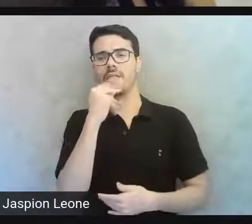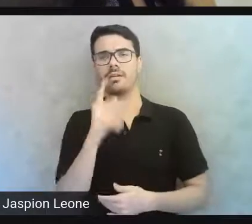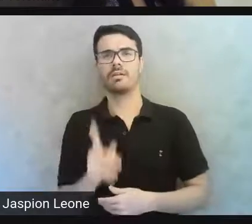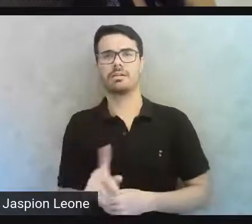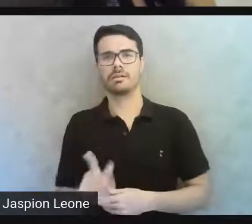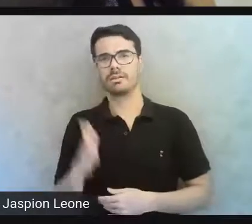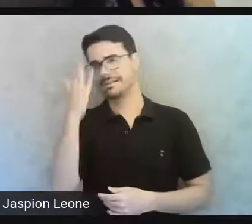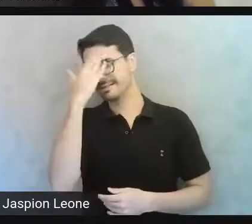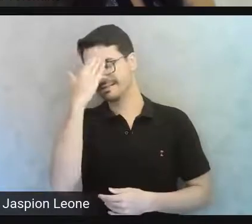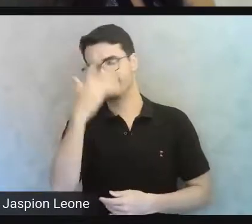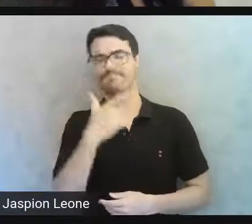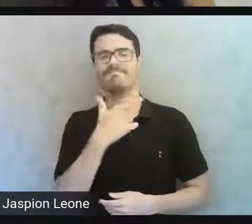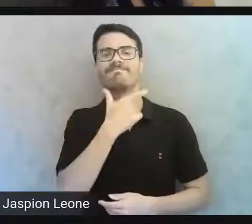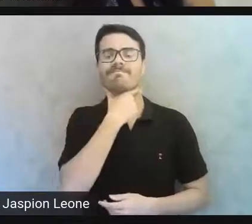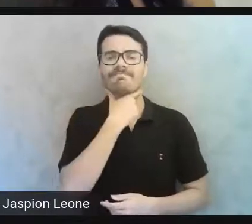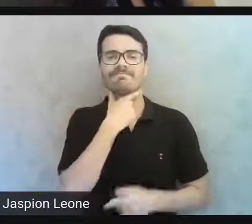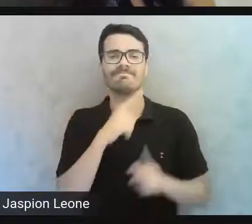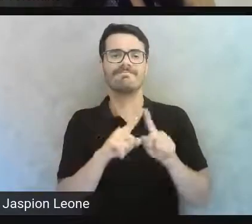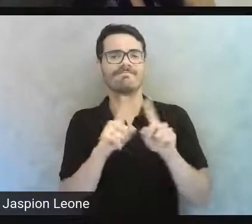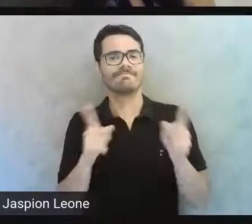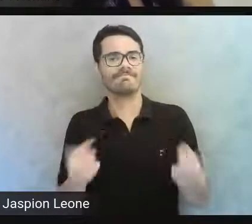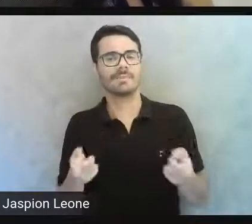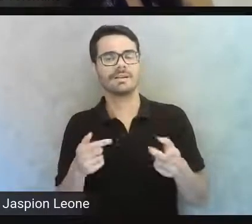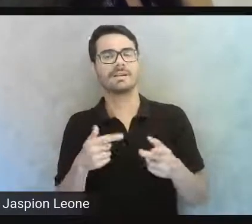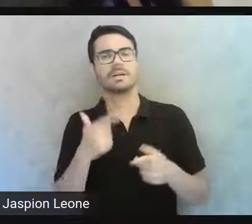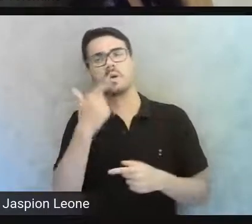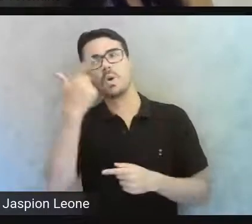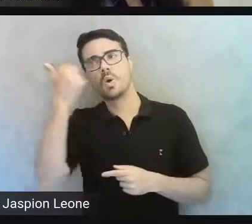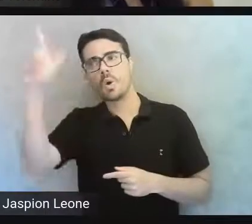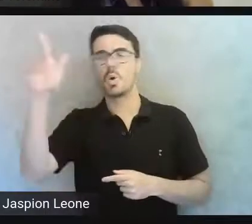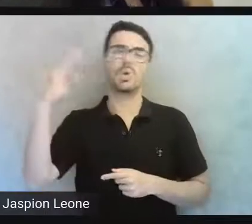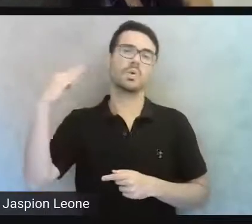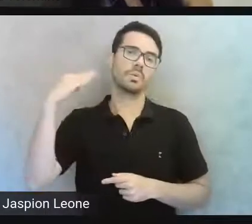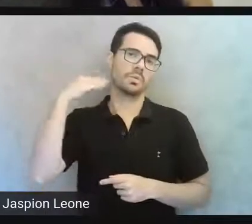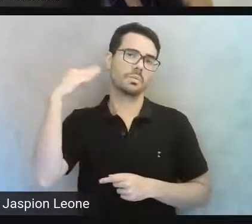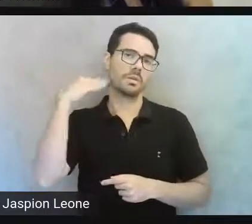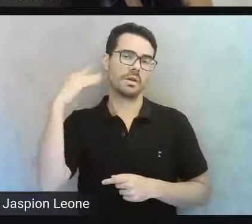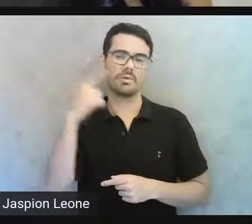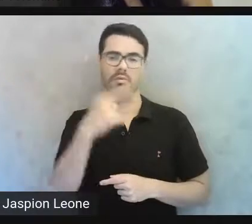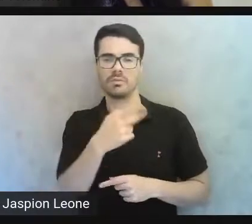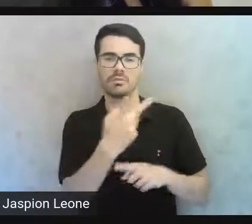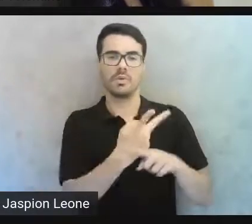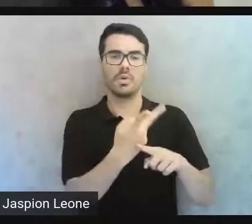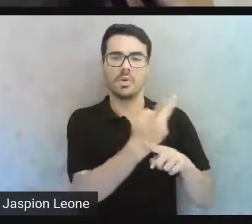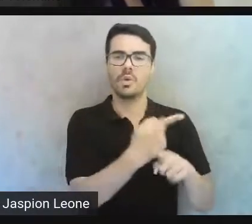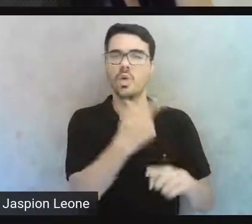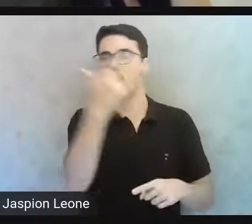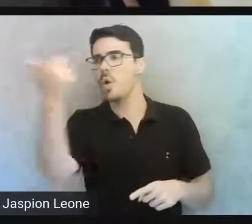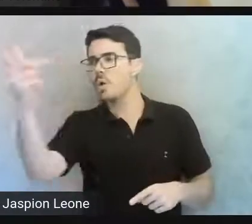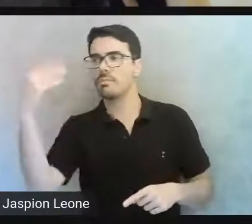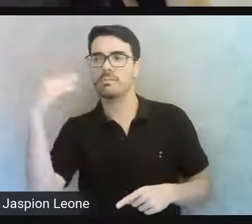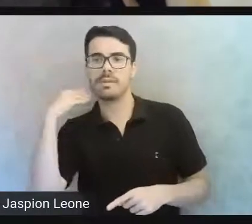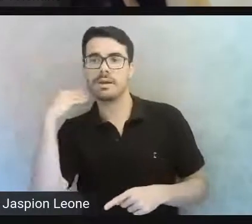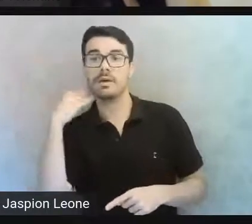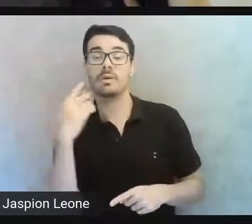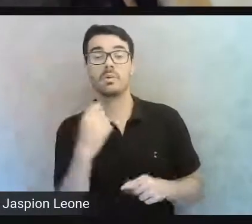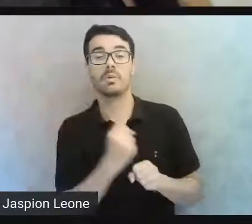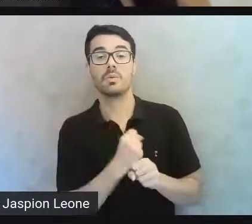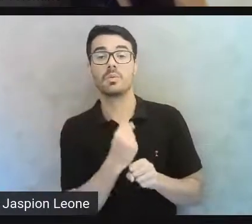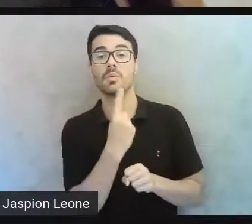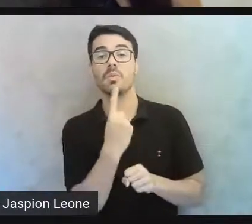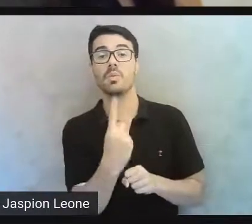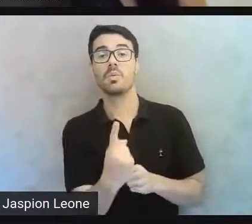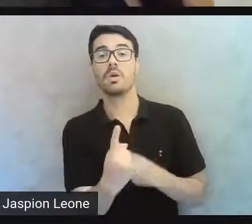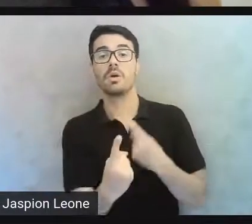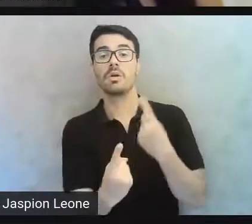está endividado, mas consegue ali, procura um outro banco e passa aí 1 ano ou 2, a situação muda totalmente,